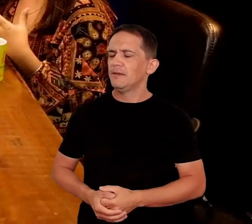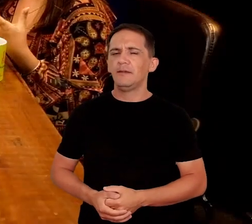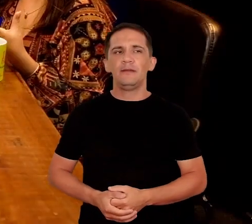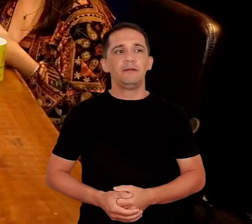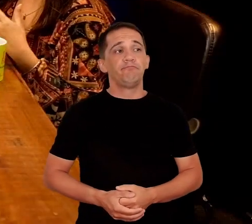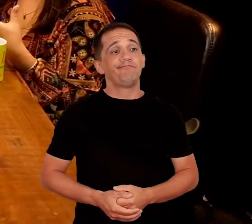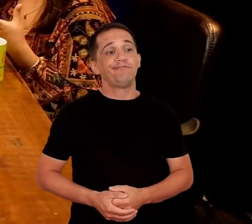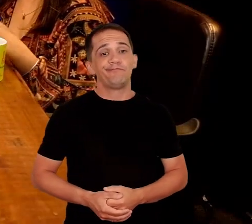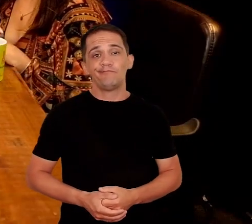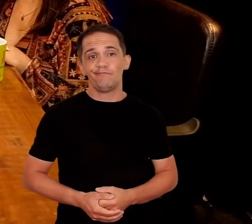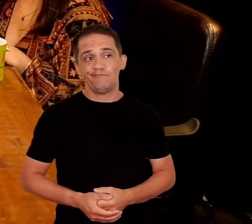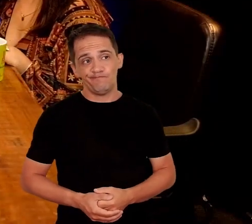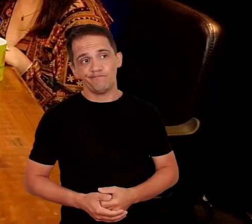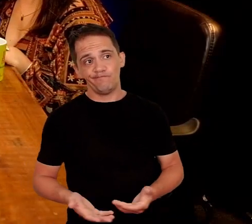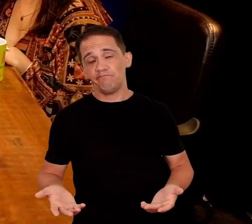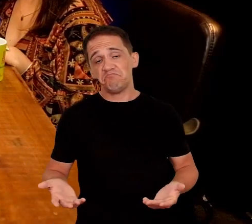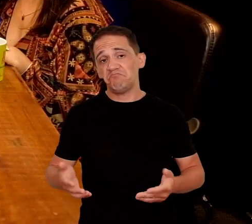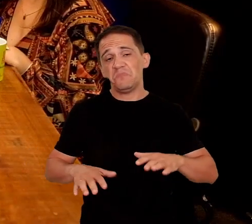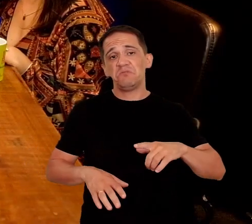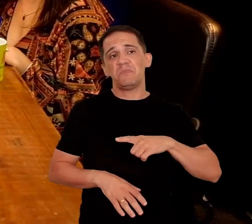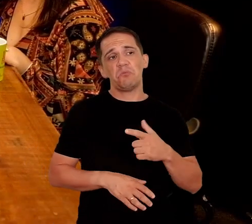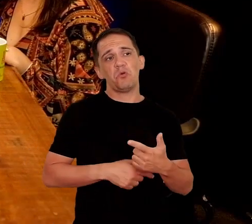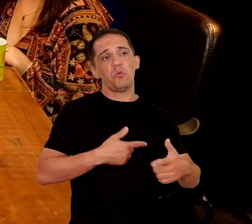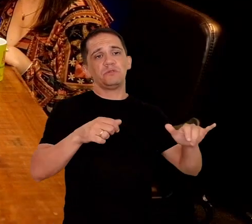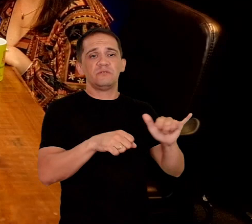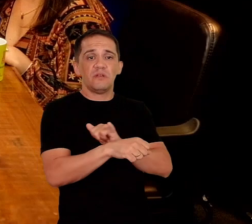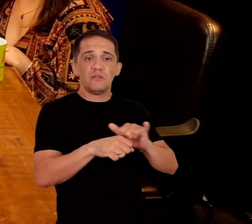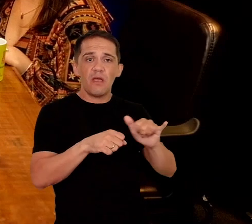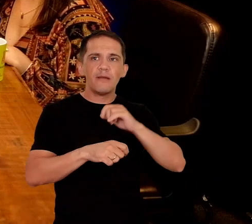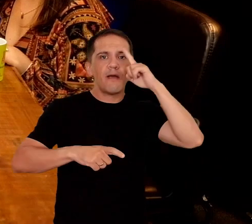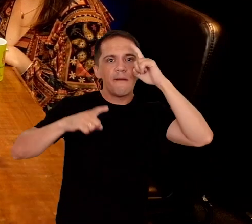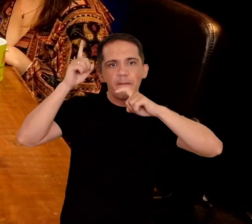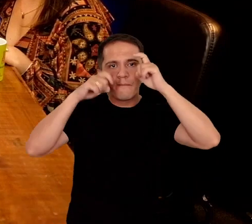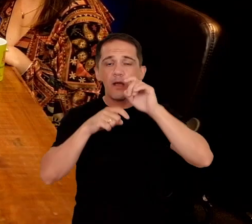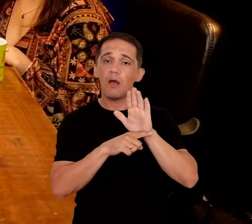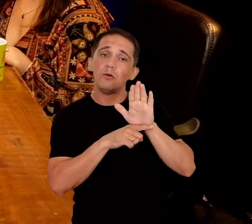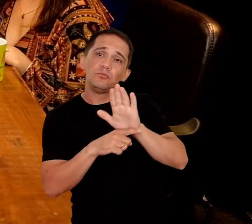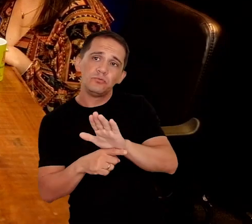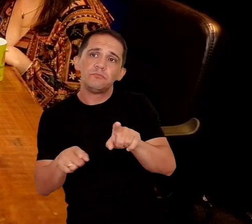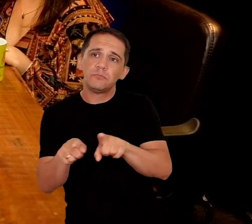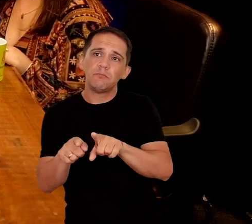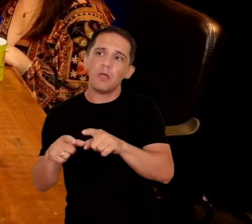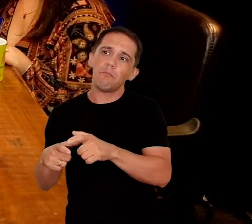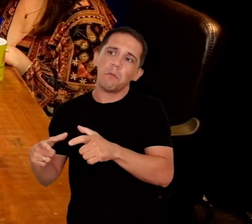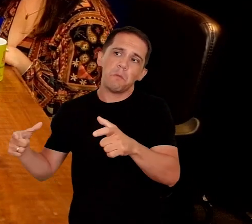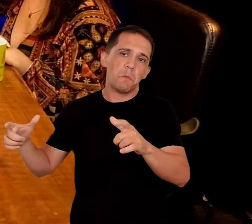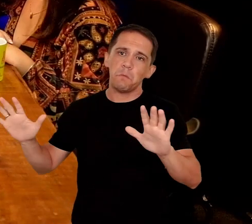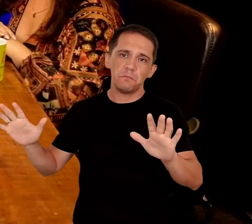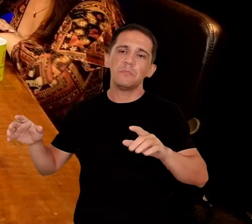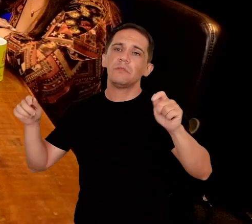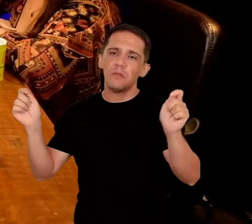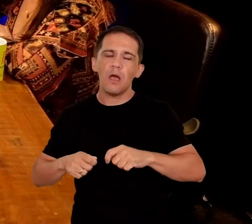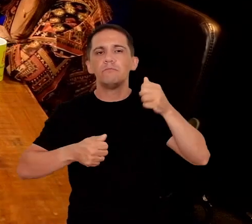que não se criam todos esses sinais para as palavras? Muitas vezes por termos esses outros recursos, né? Como os